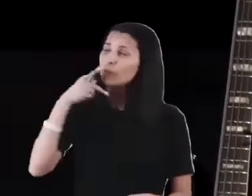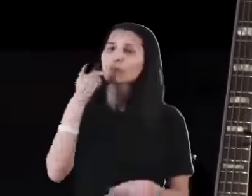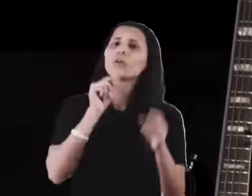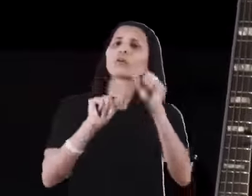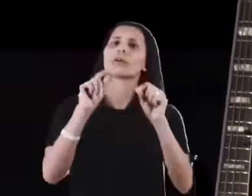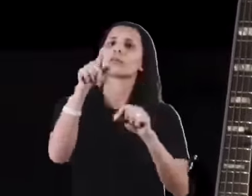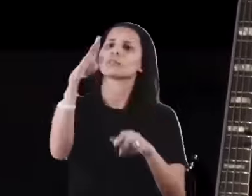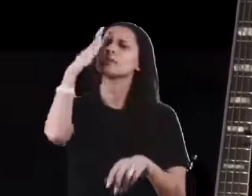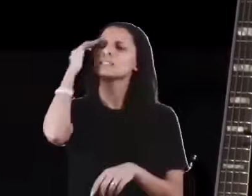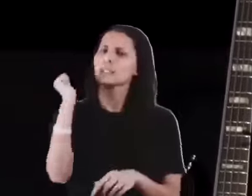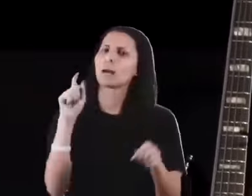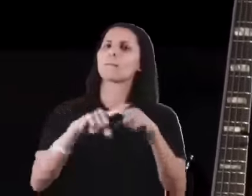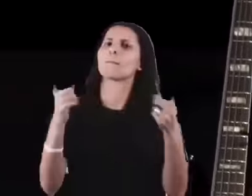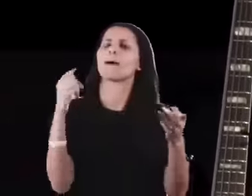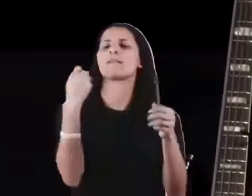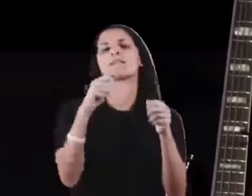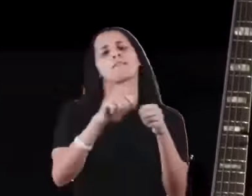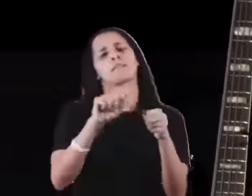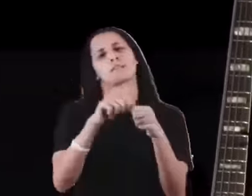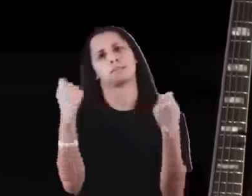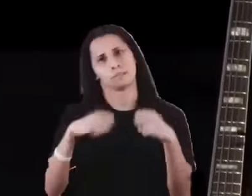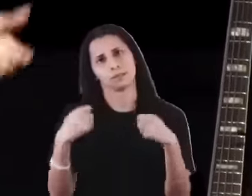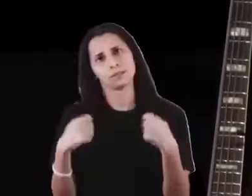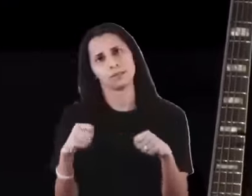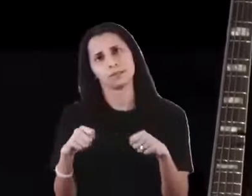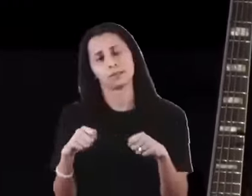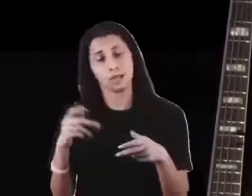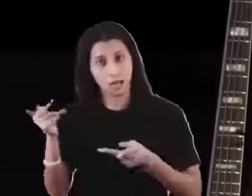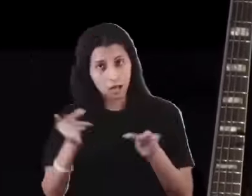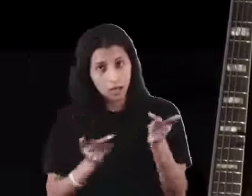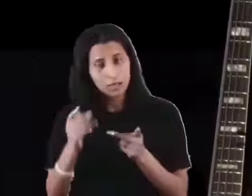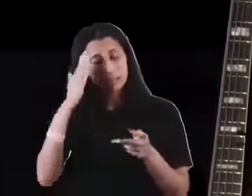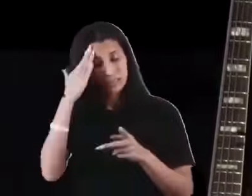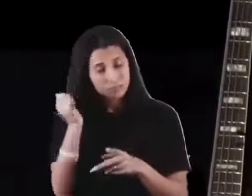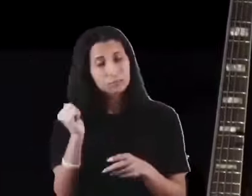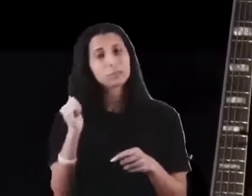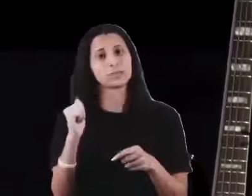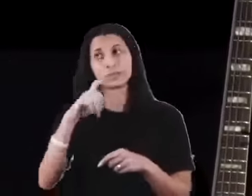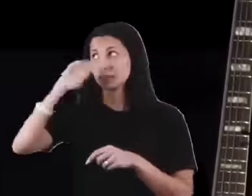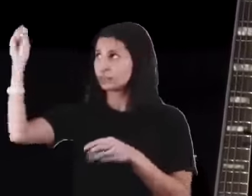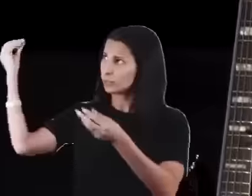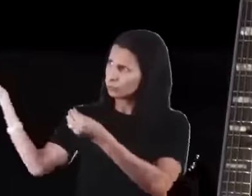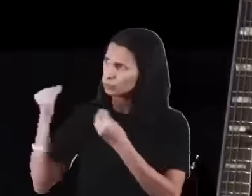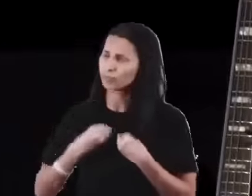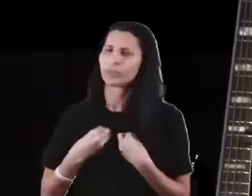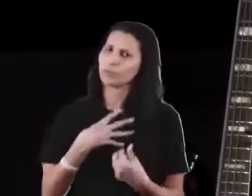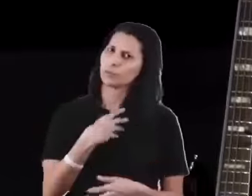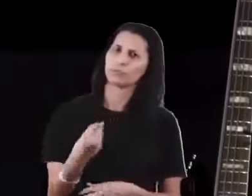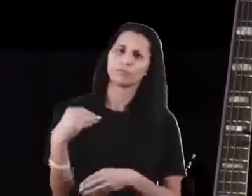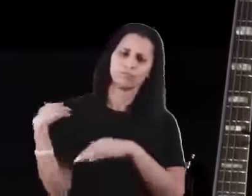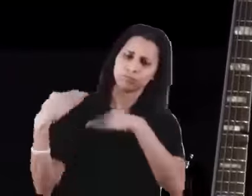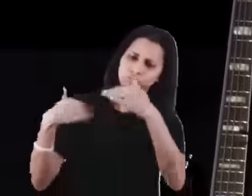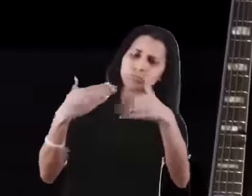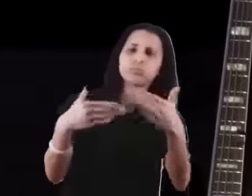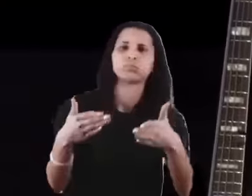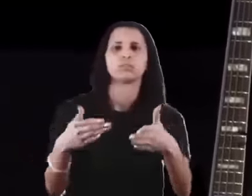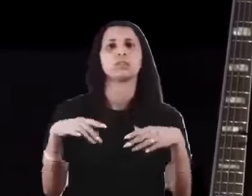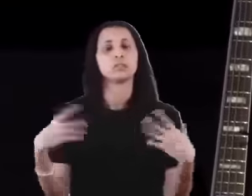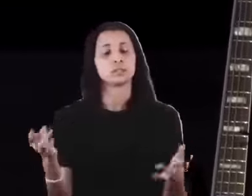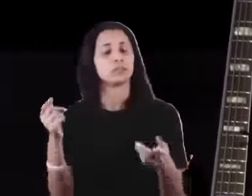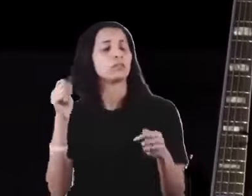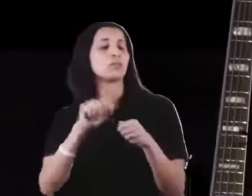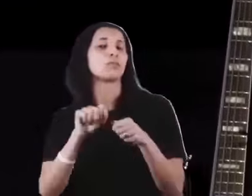saiba mais faça H sabia que Deus ia dar uma dessa desse mais ficou 12 melhor amor de chegar